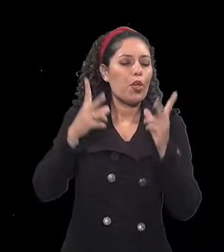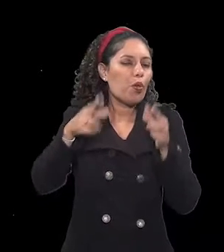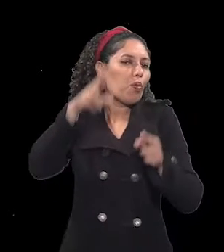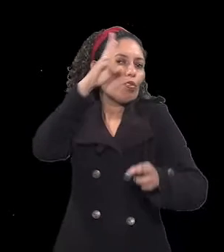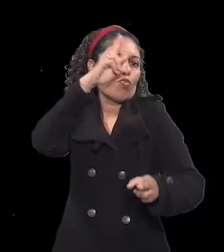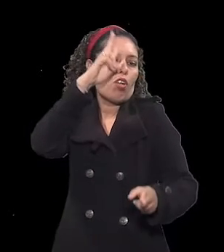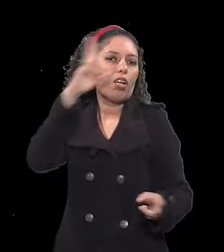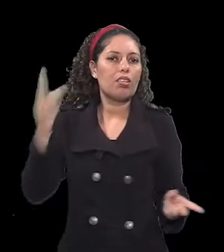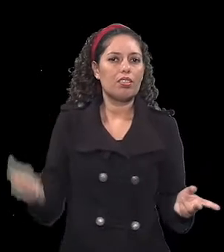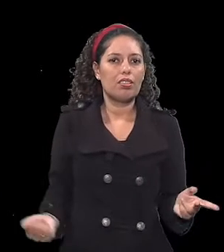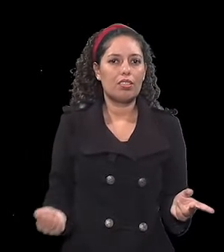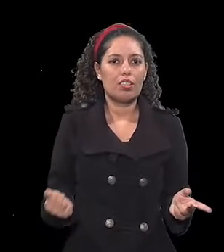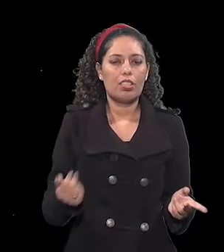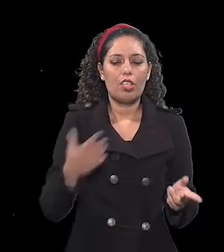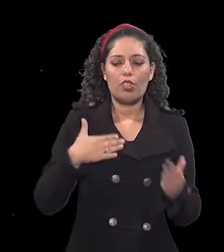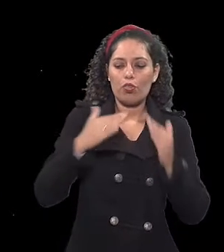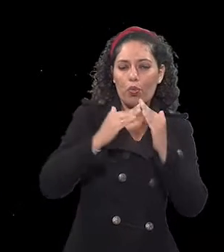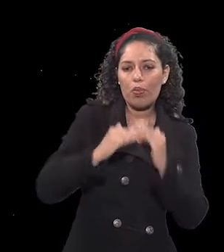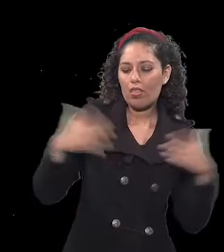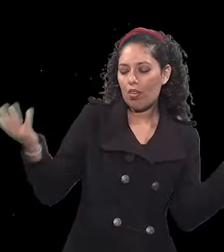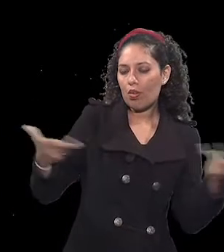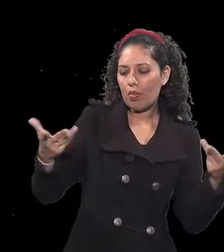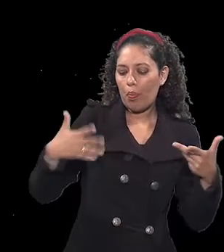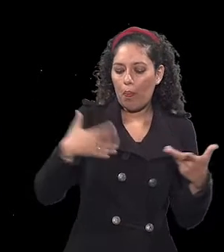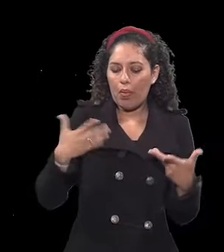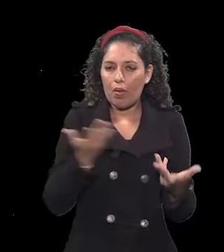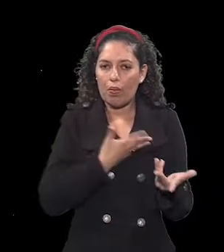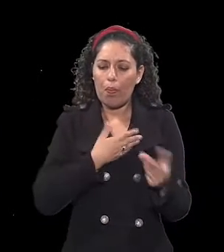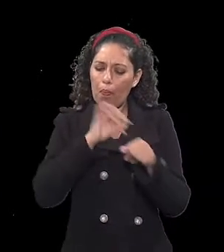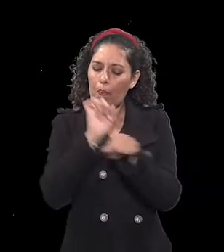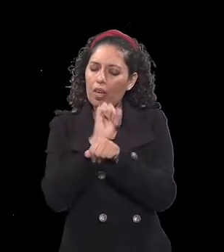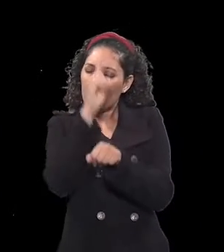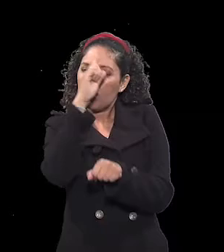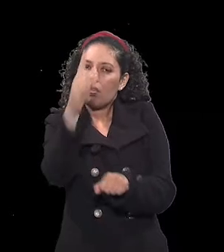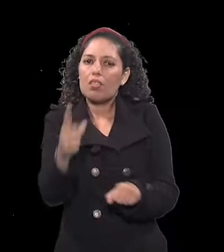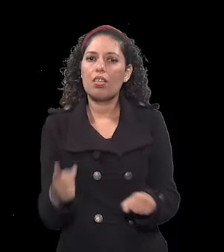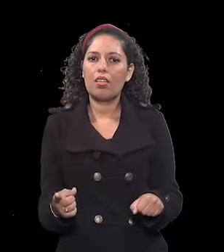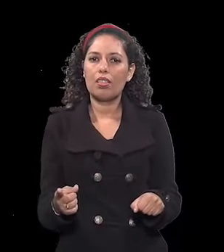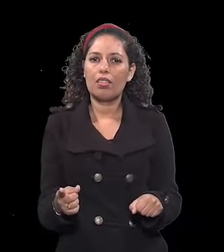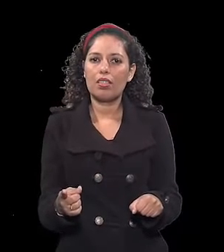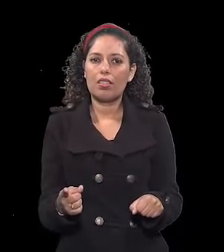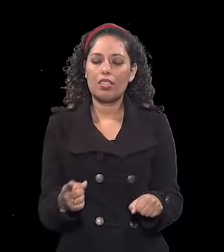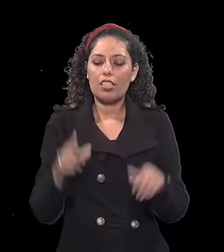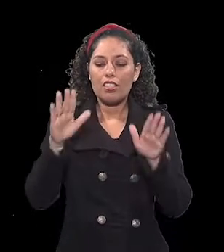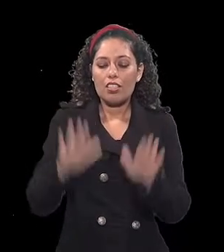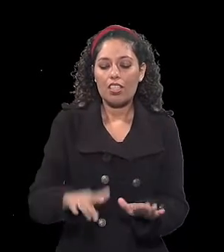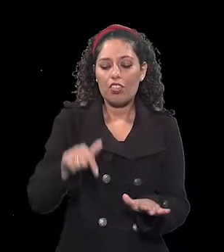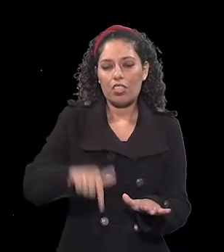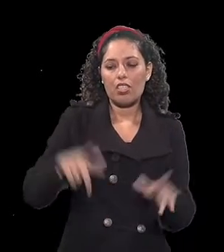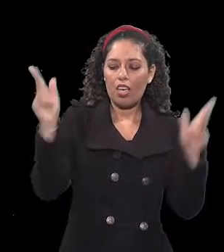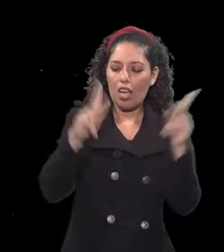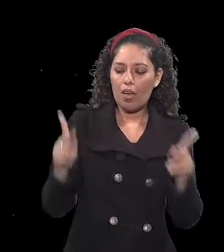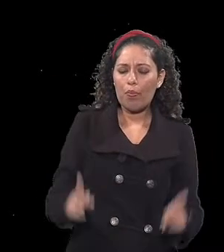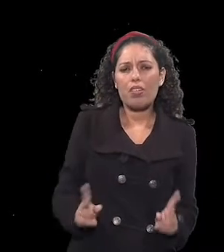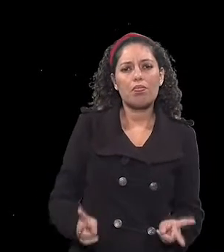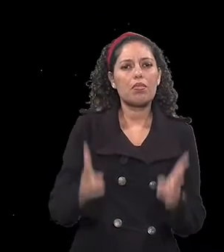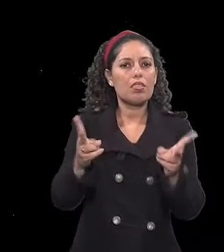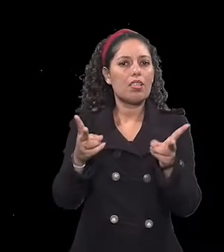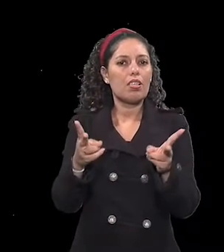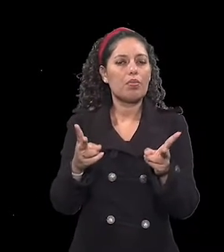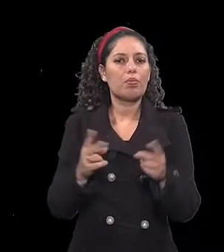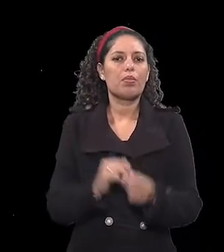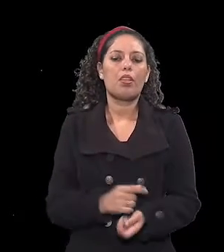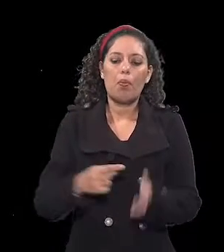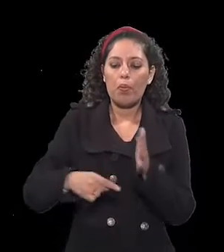mesma história. Eu te peço agora, meu amigo, pare um pouco pra pensar, deixa aqui a